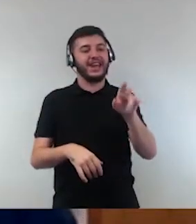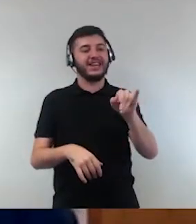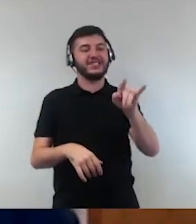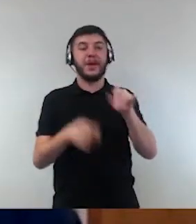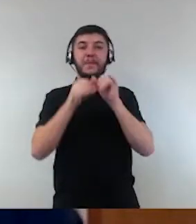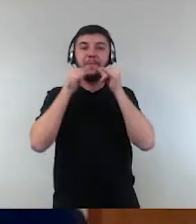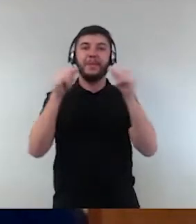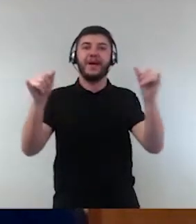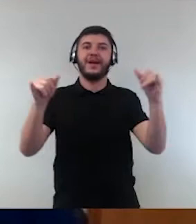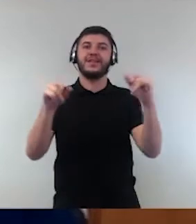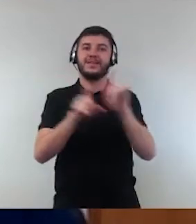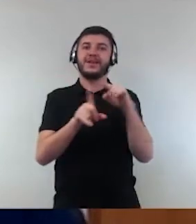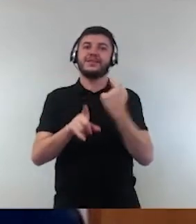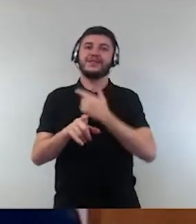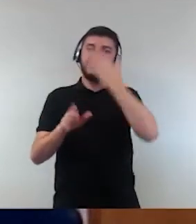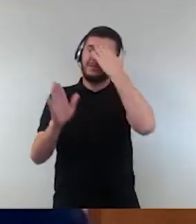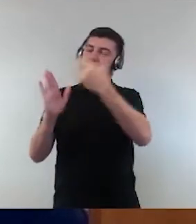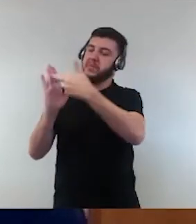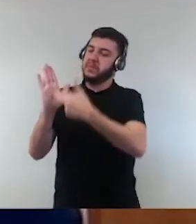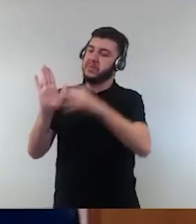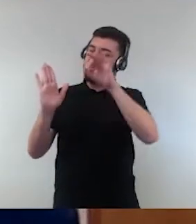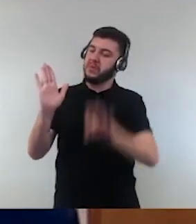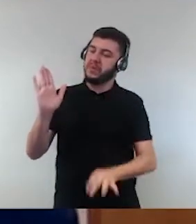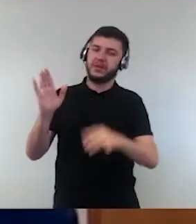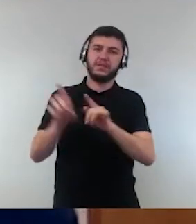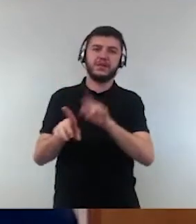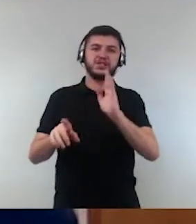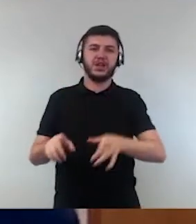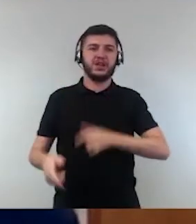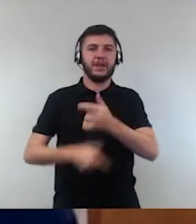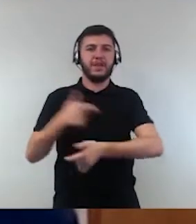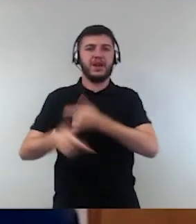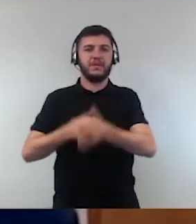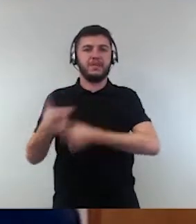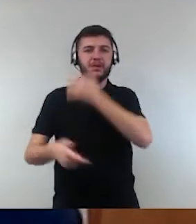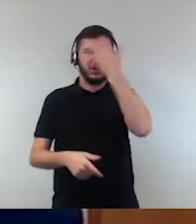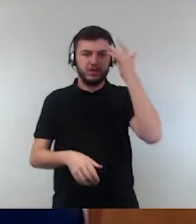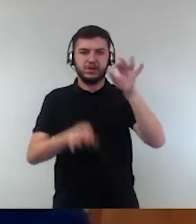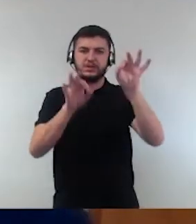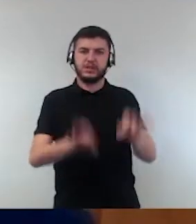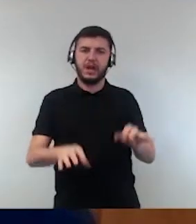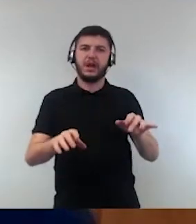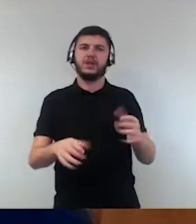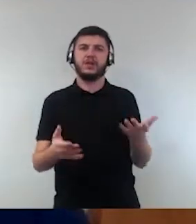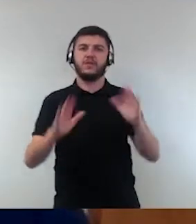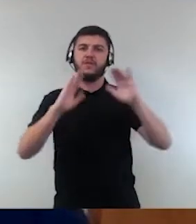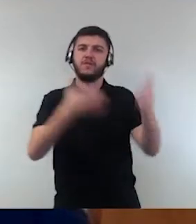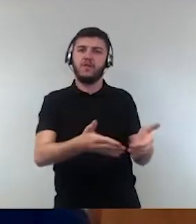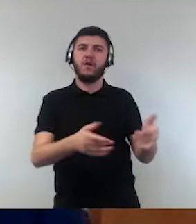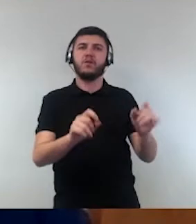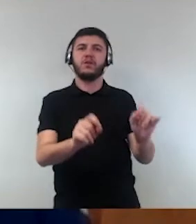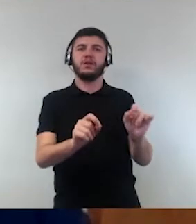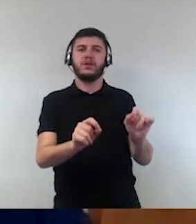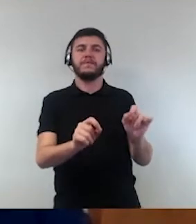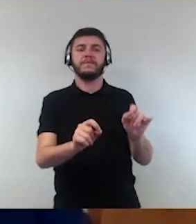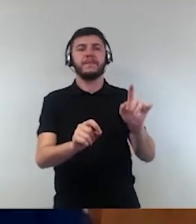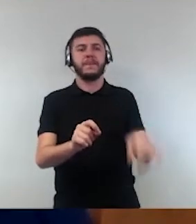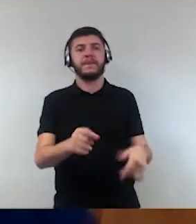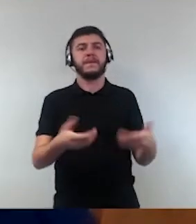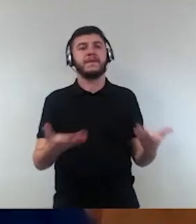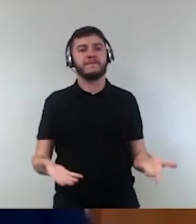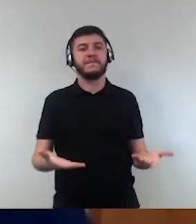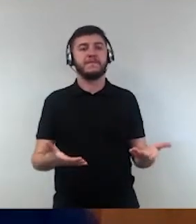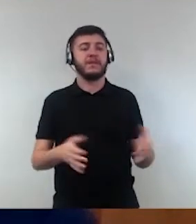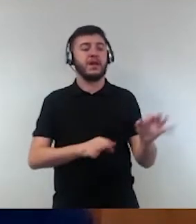que tem inúmeros agentes que importam para a construção de